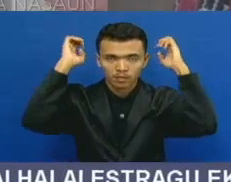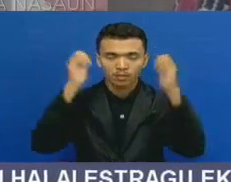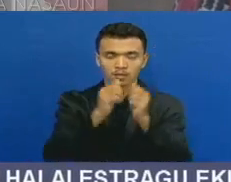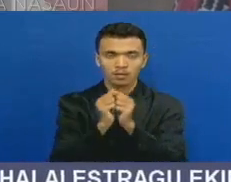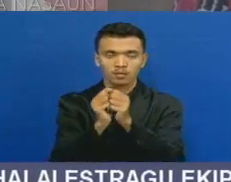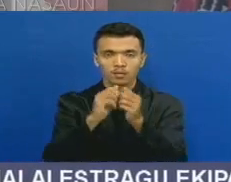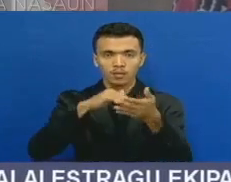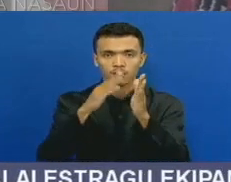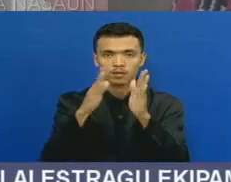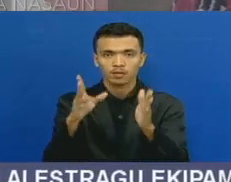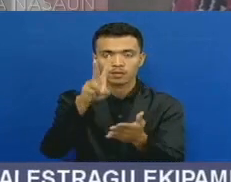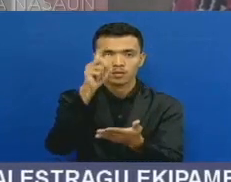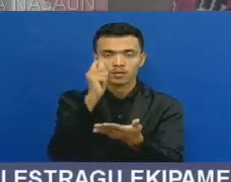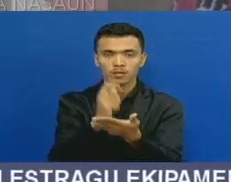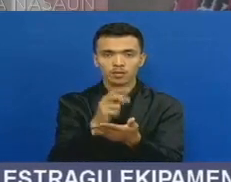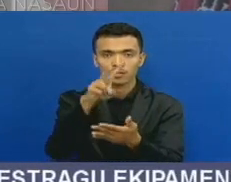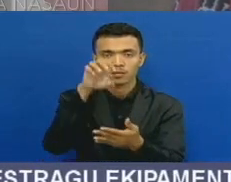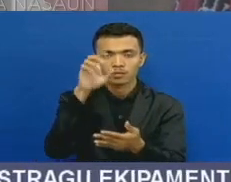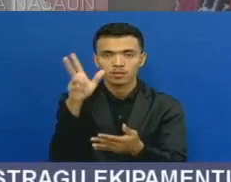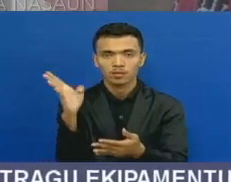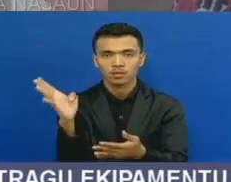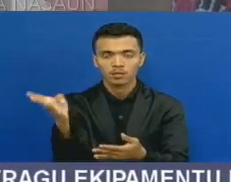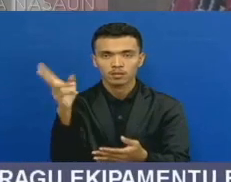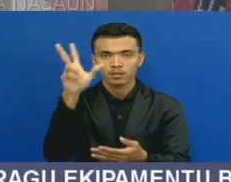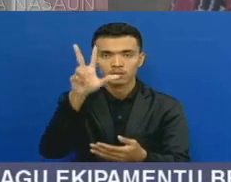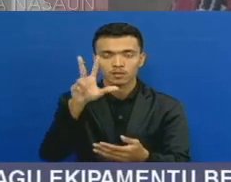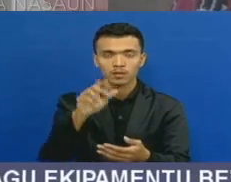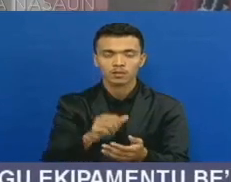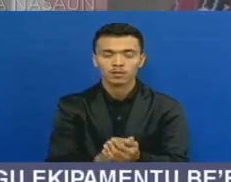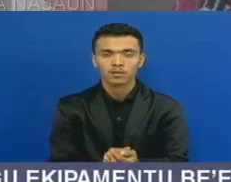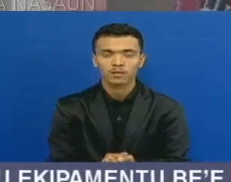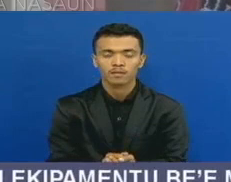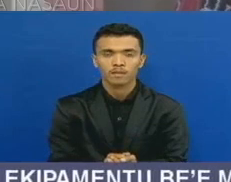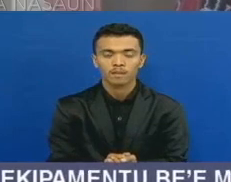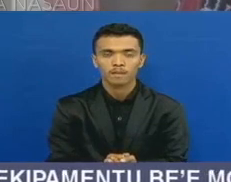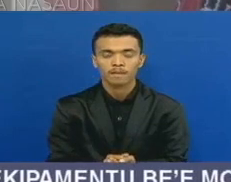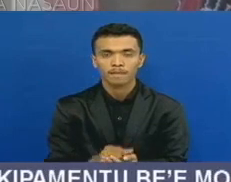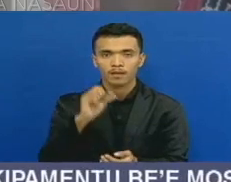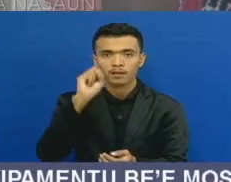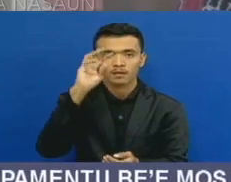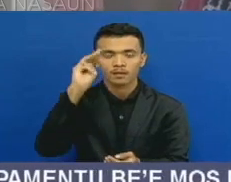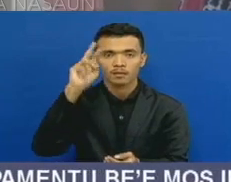IHA 2.243, enquanto nível ensino básico IHA